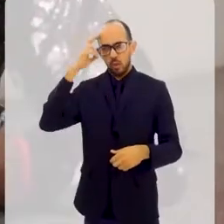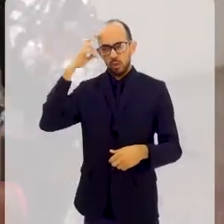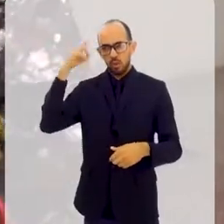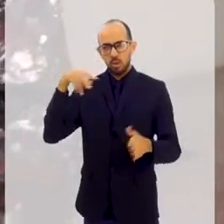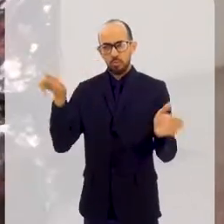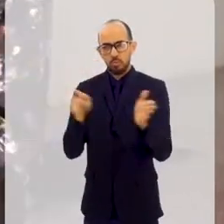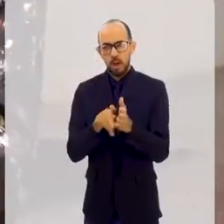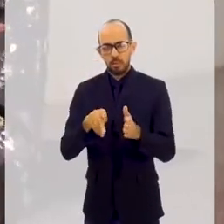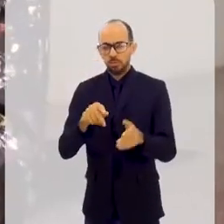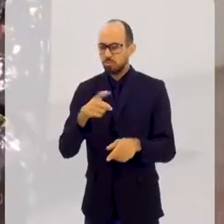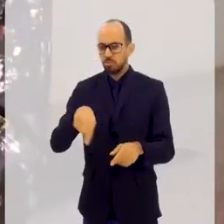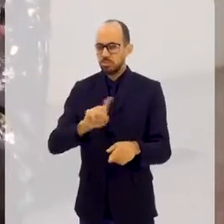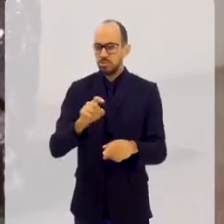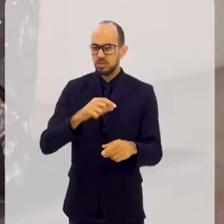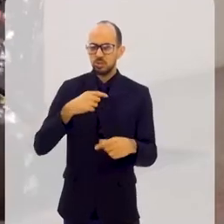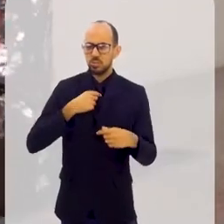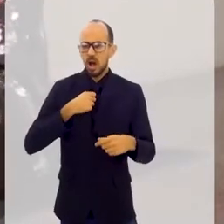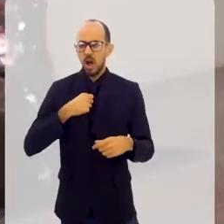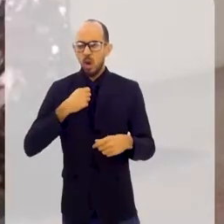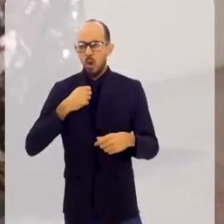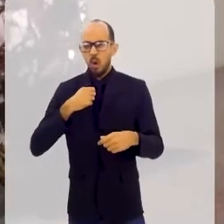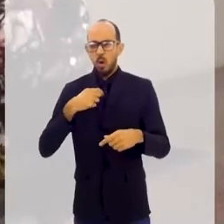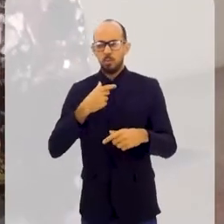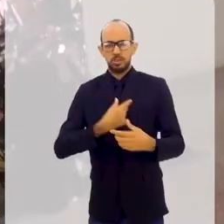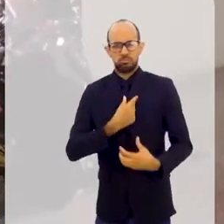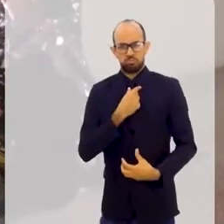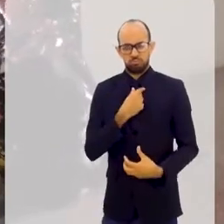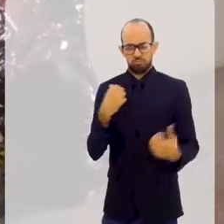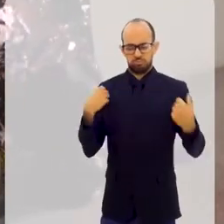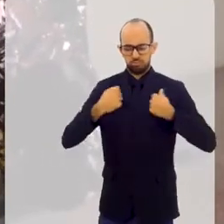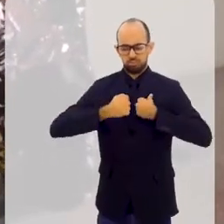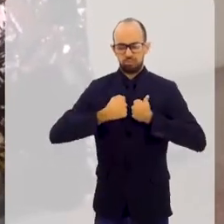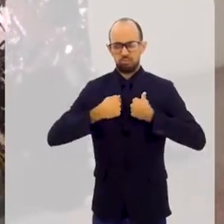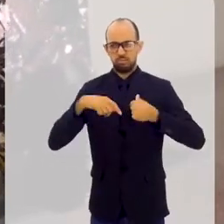é social é simples é como se fosse